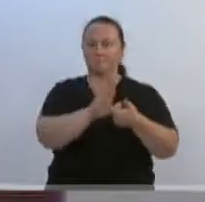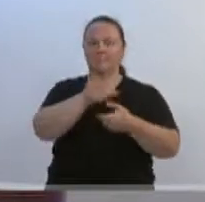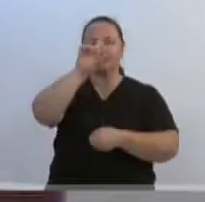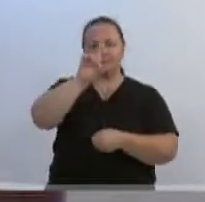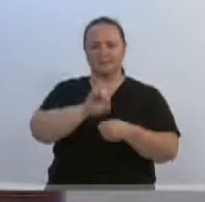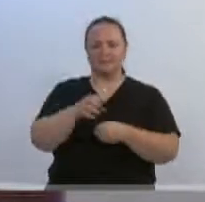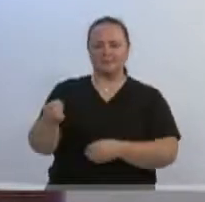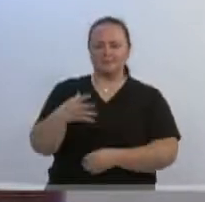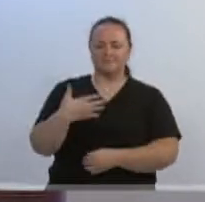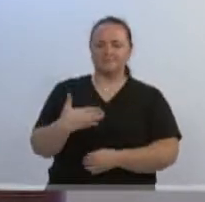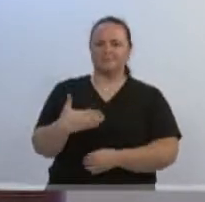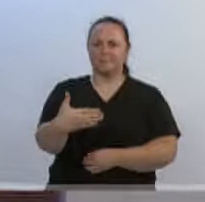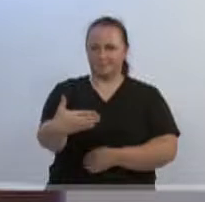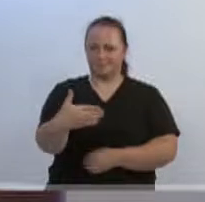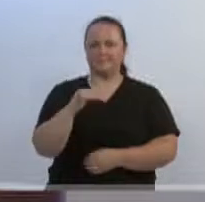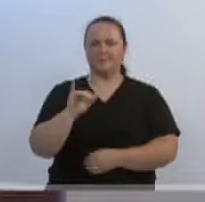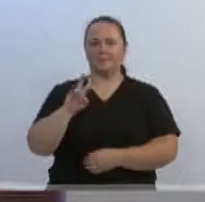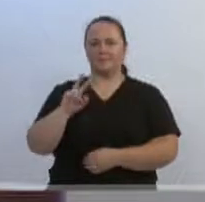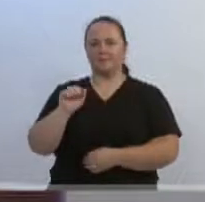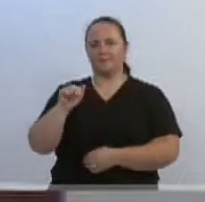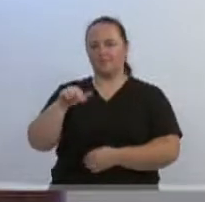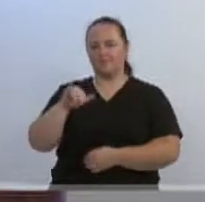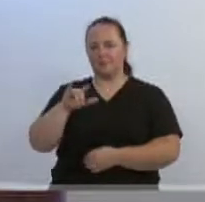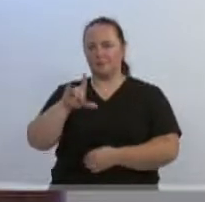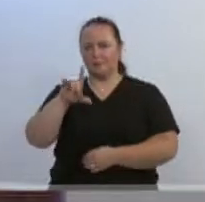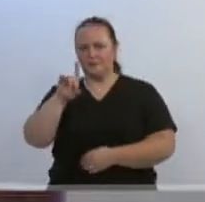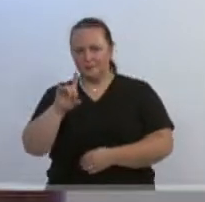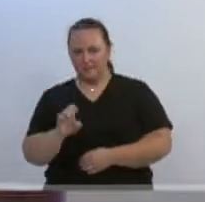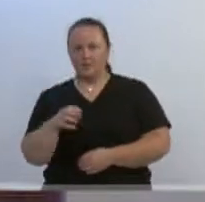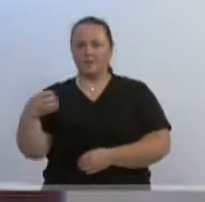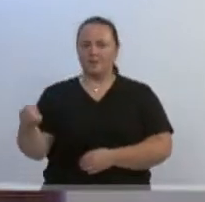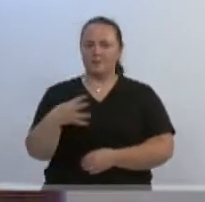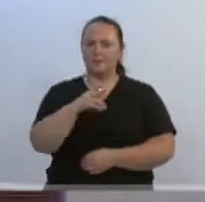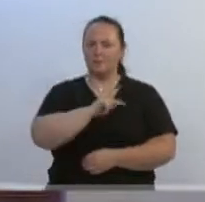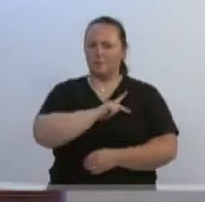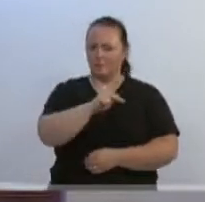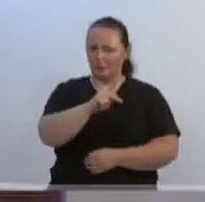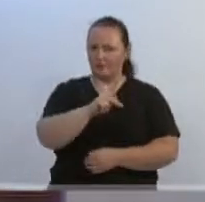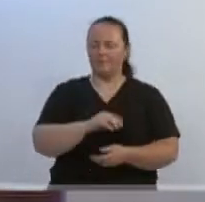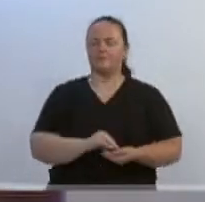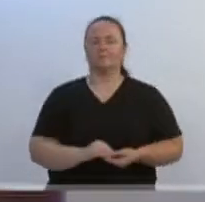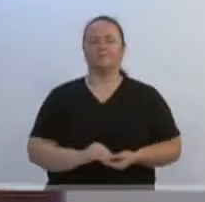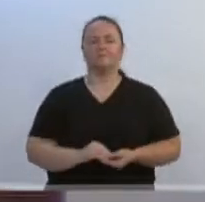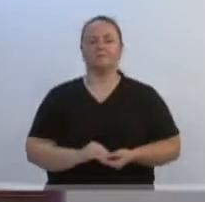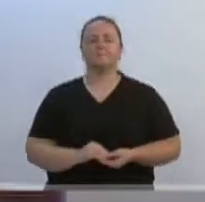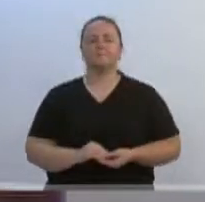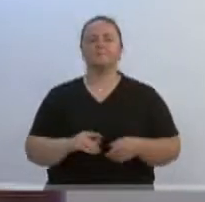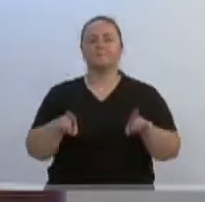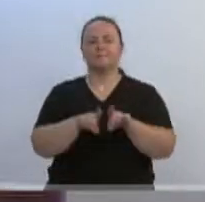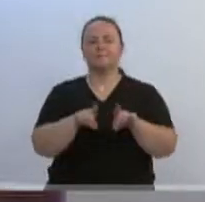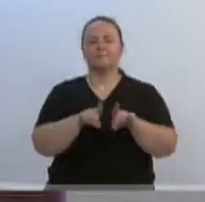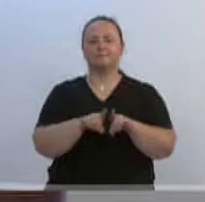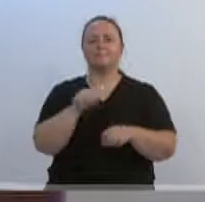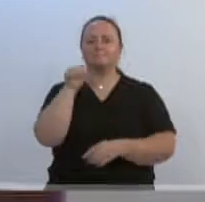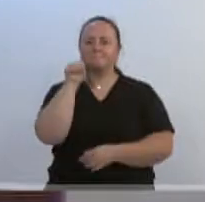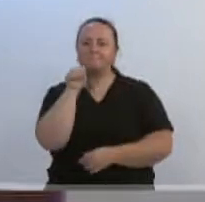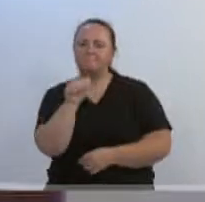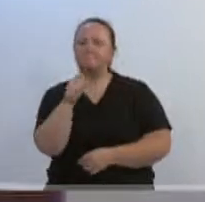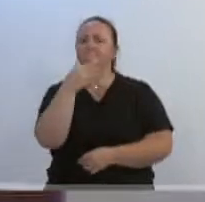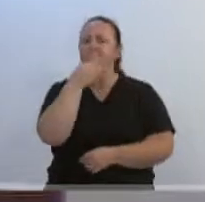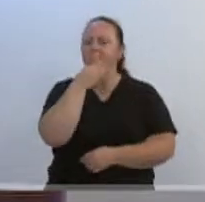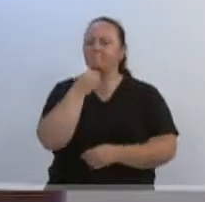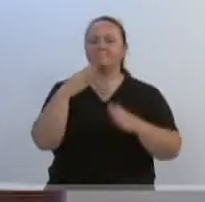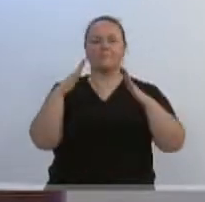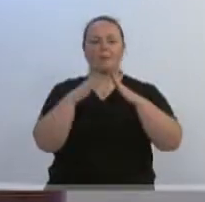é da evanil de lunelli que a nova presidente dê mais um senhora senhores que moram